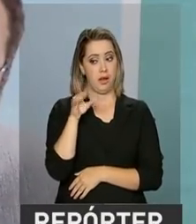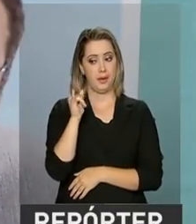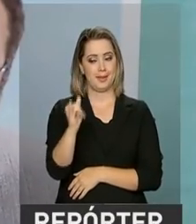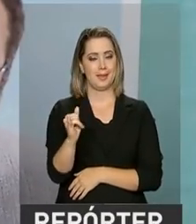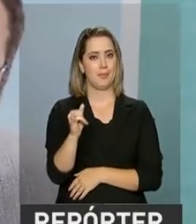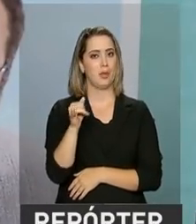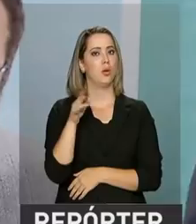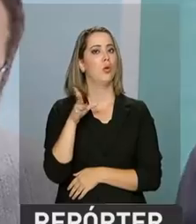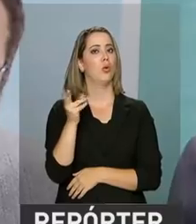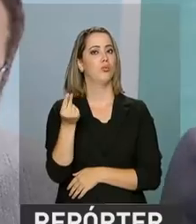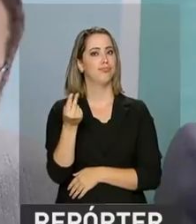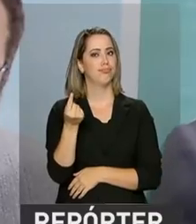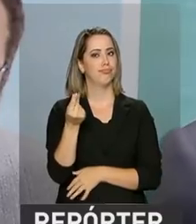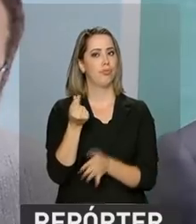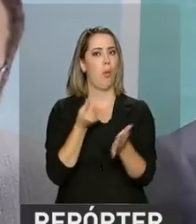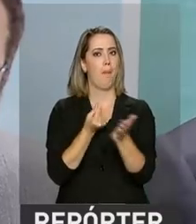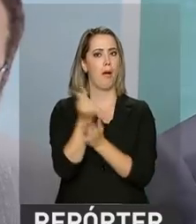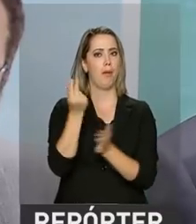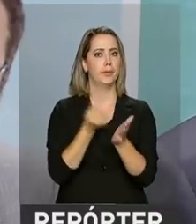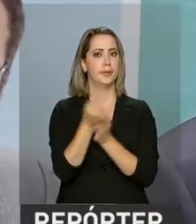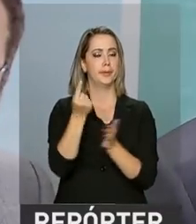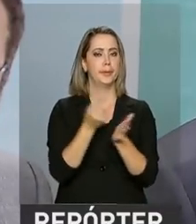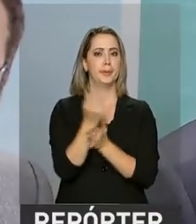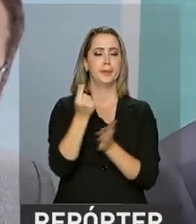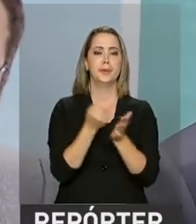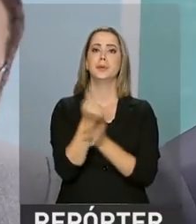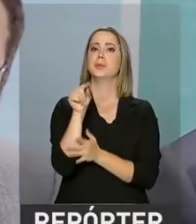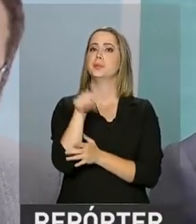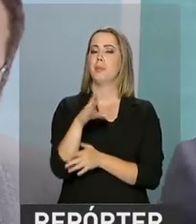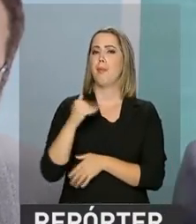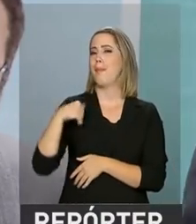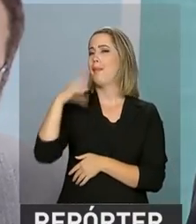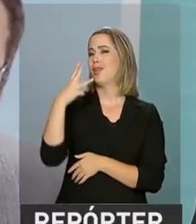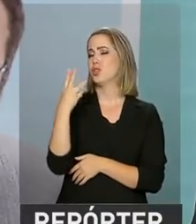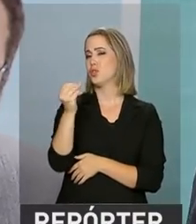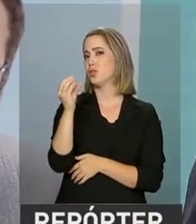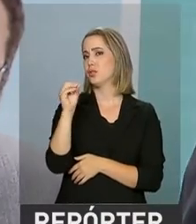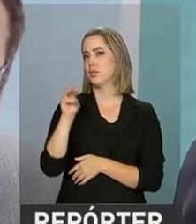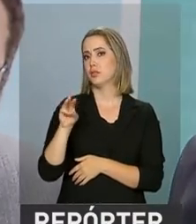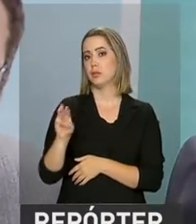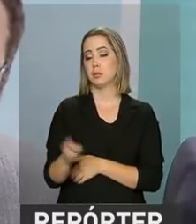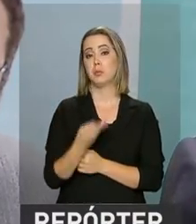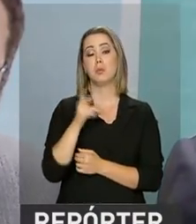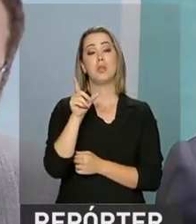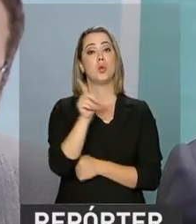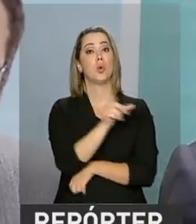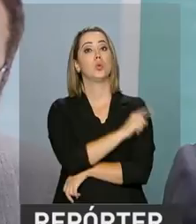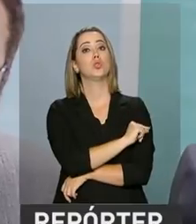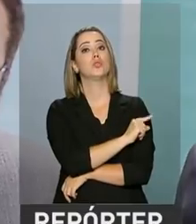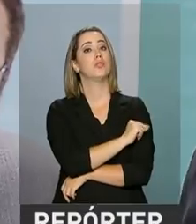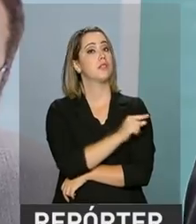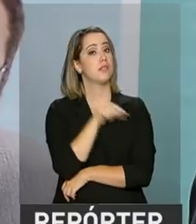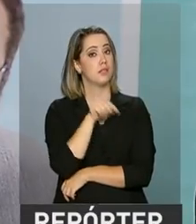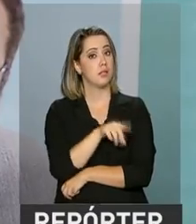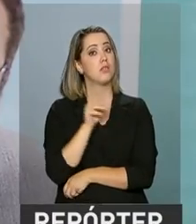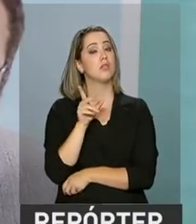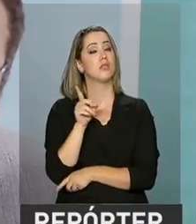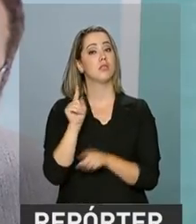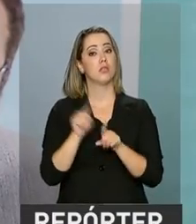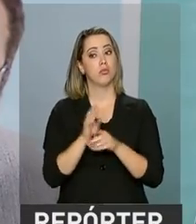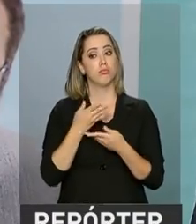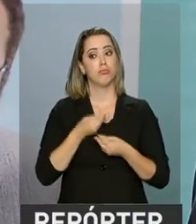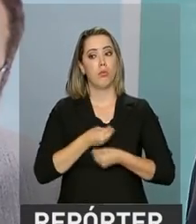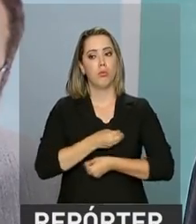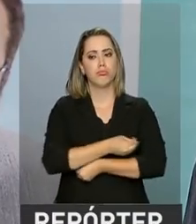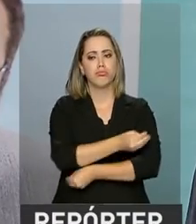milhões de reais de investimento, são 300 milhões de vacinas, que são de doses que são